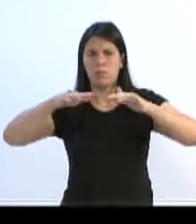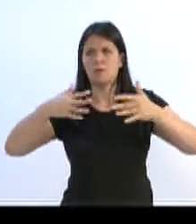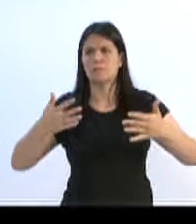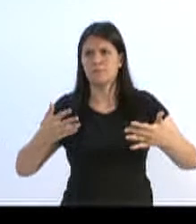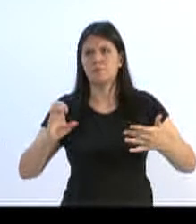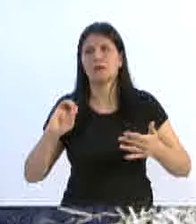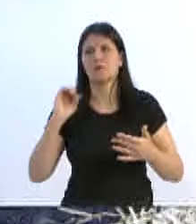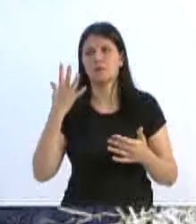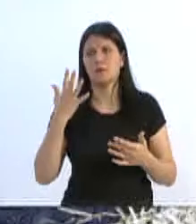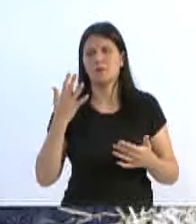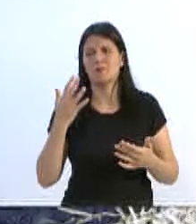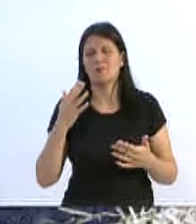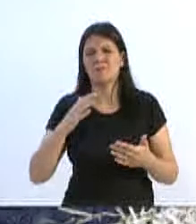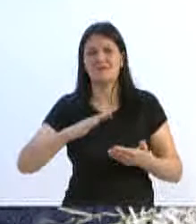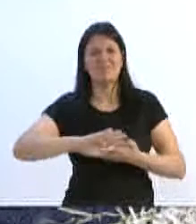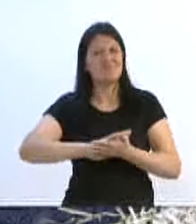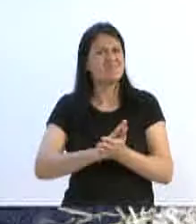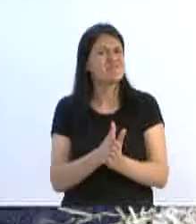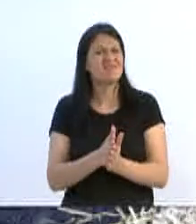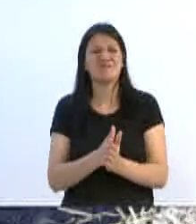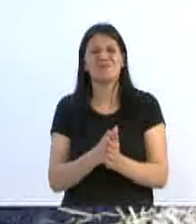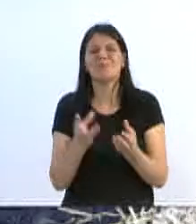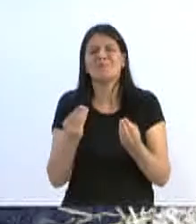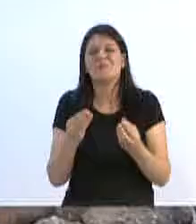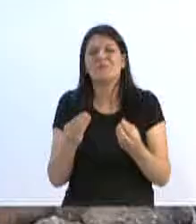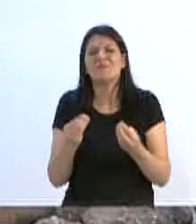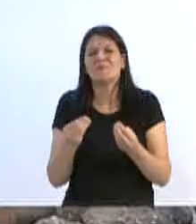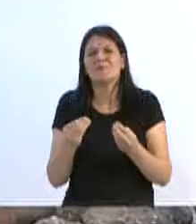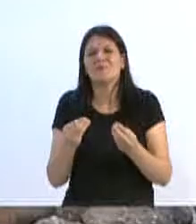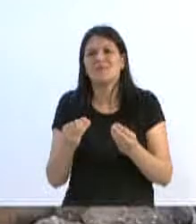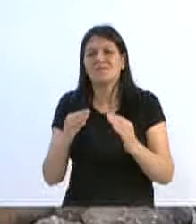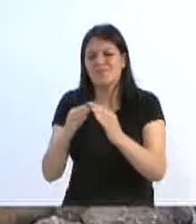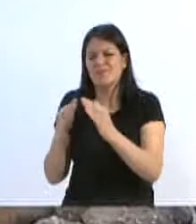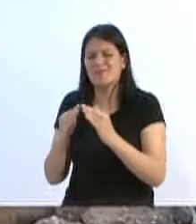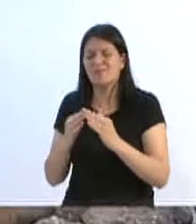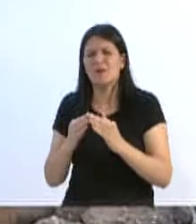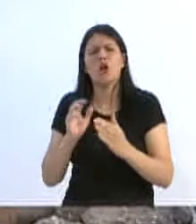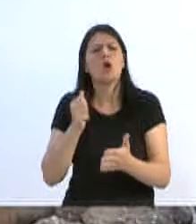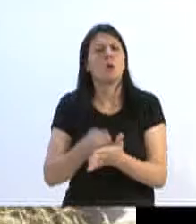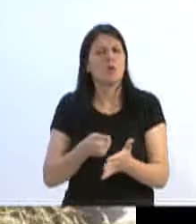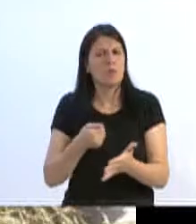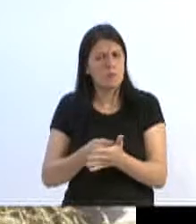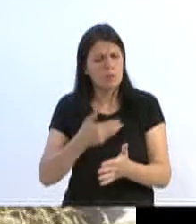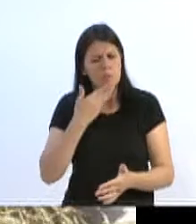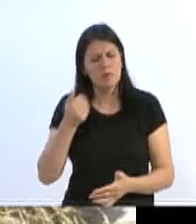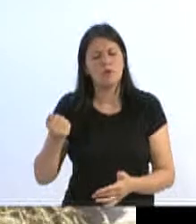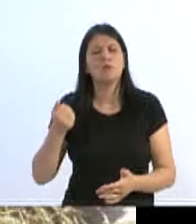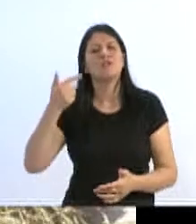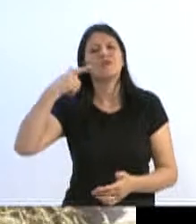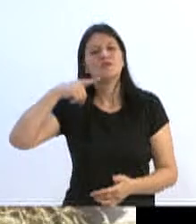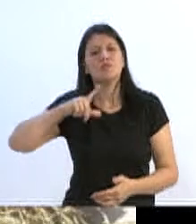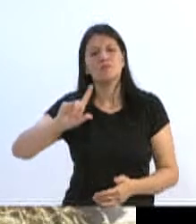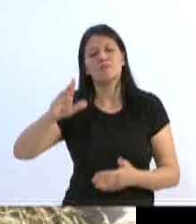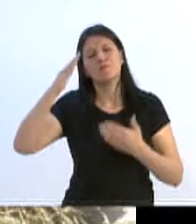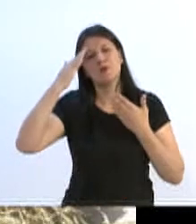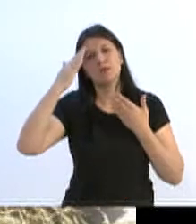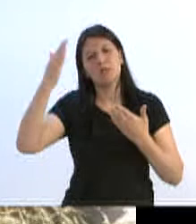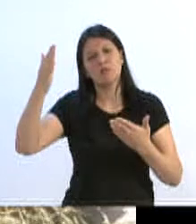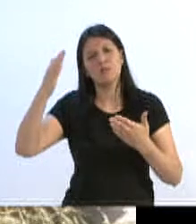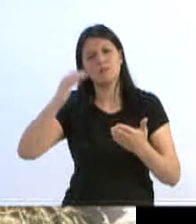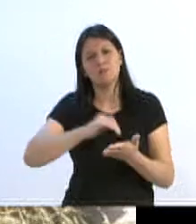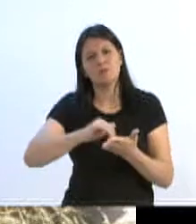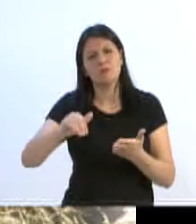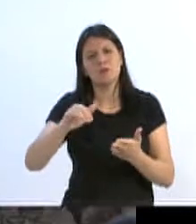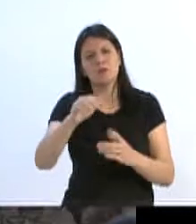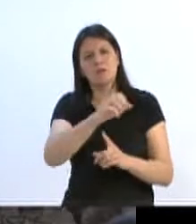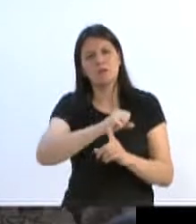prejudicando várias famílias em residências muito cobramos essas melhorias aqui mais uma vez agradecemos a secretaria de serviços urbanos pelas melhorias